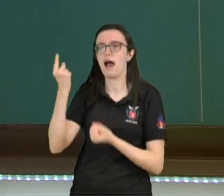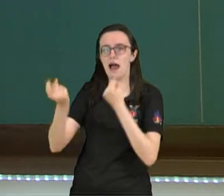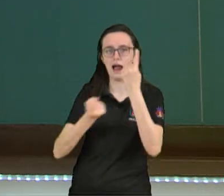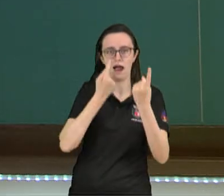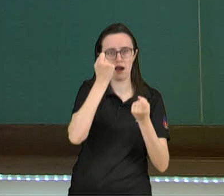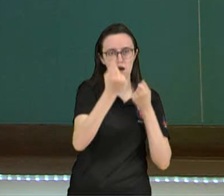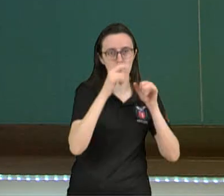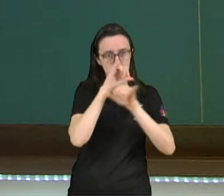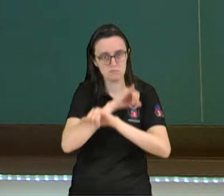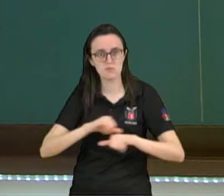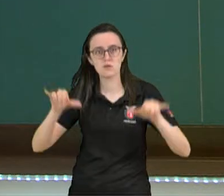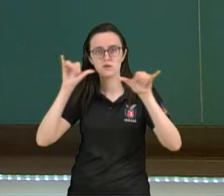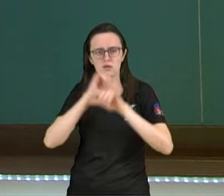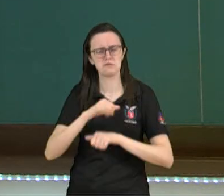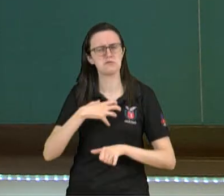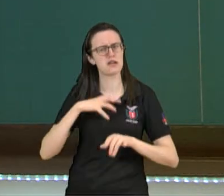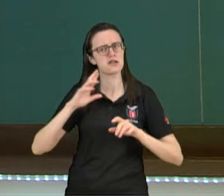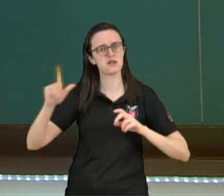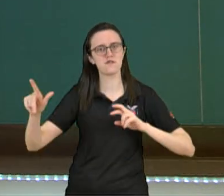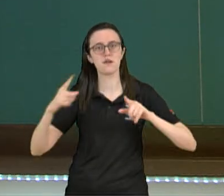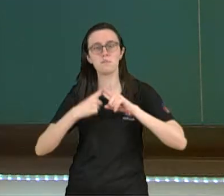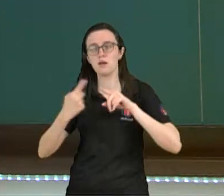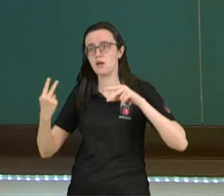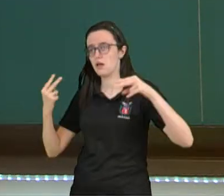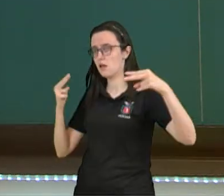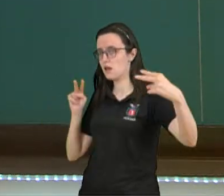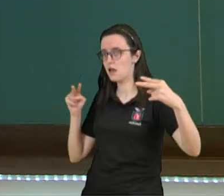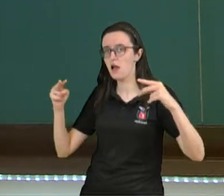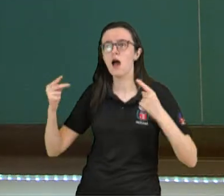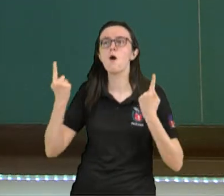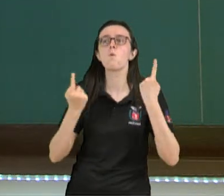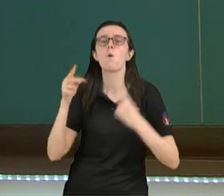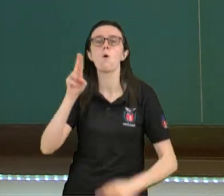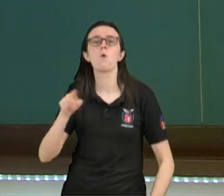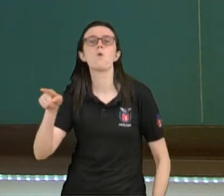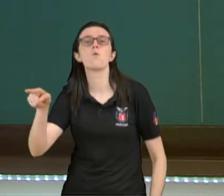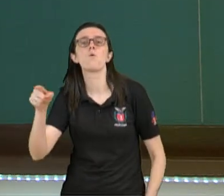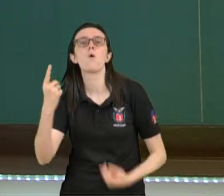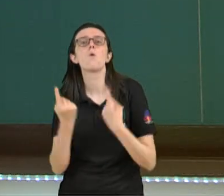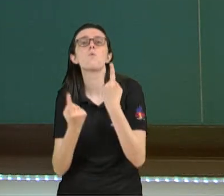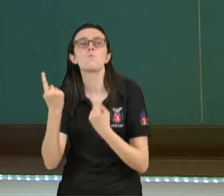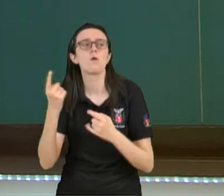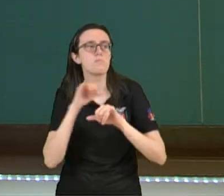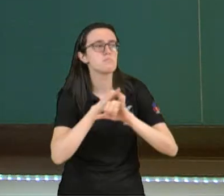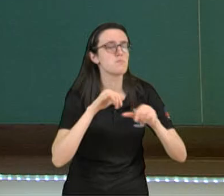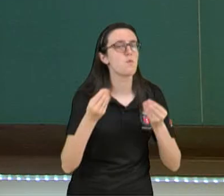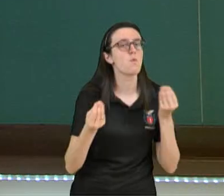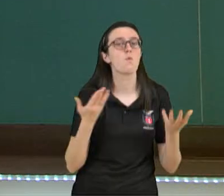são apresentadas de forma diferente, né, dependendo do veículo da publicação.